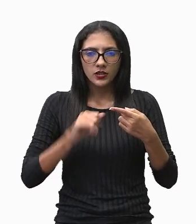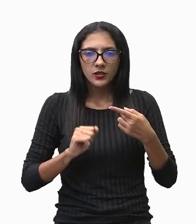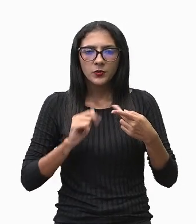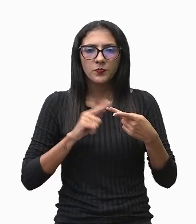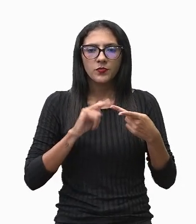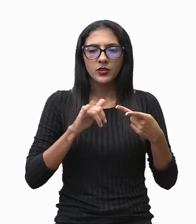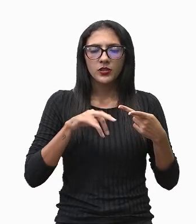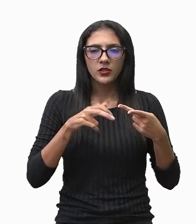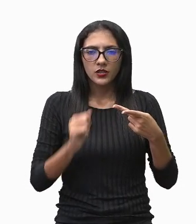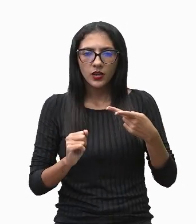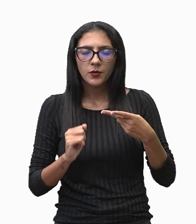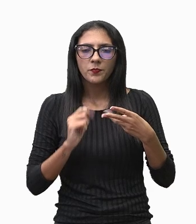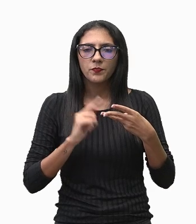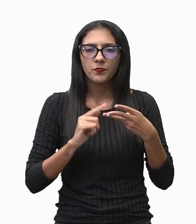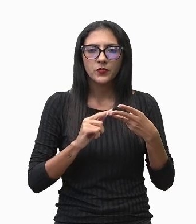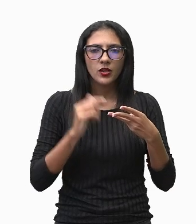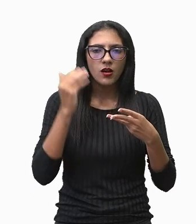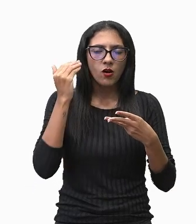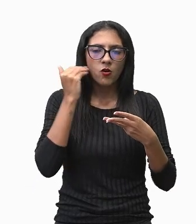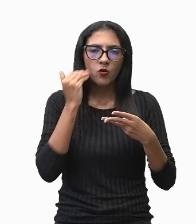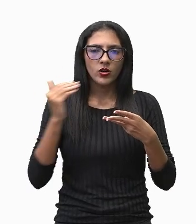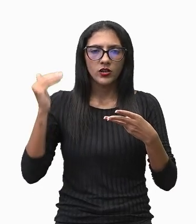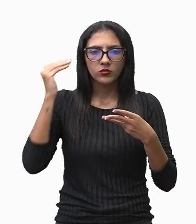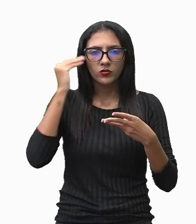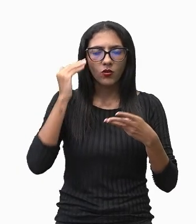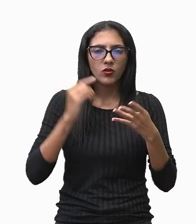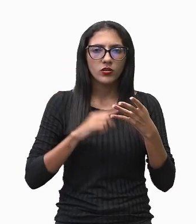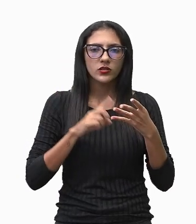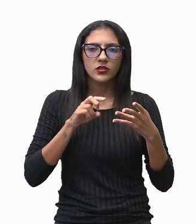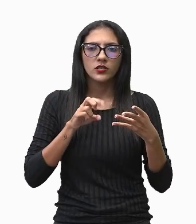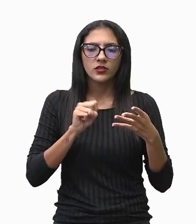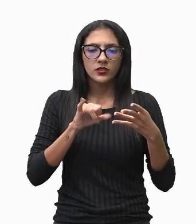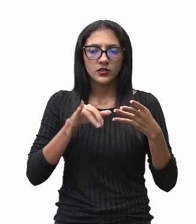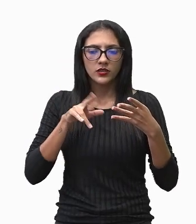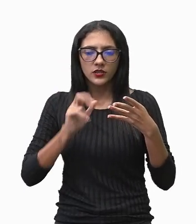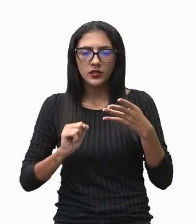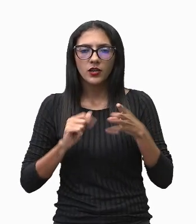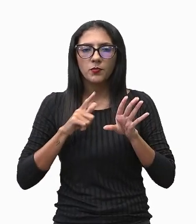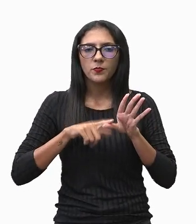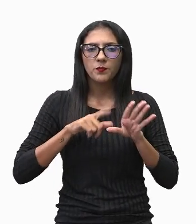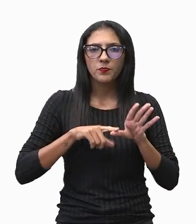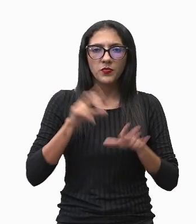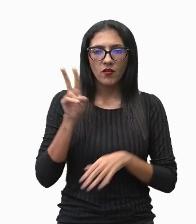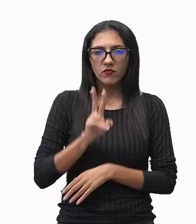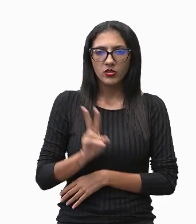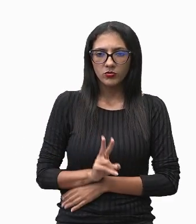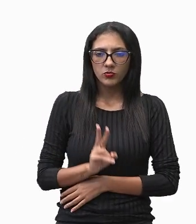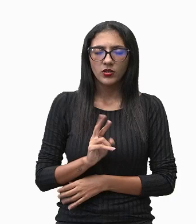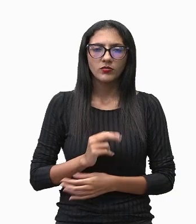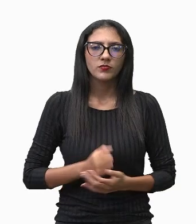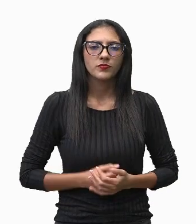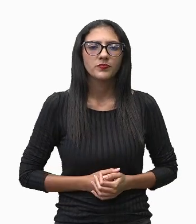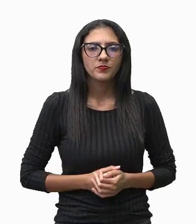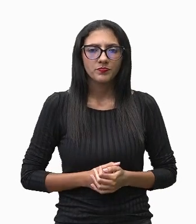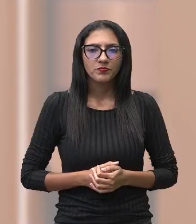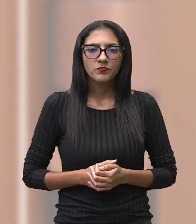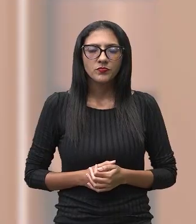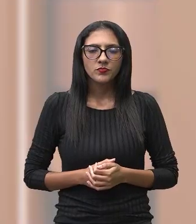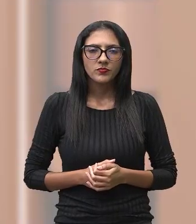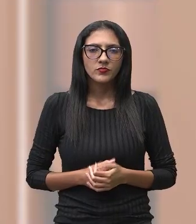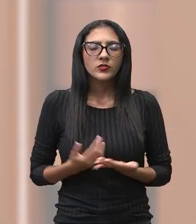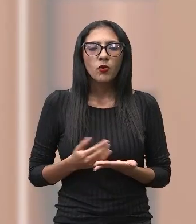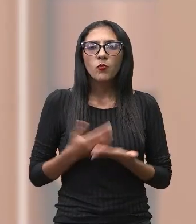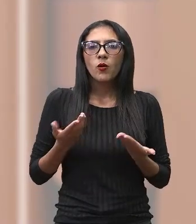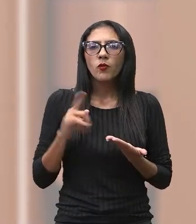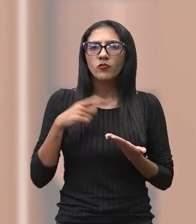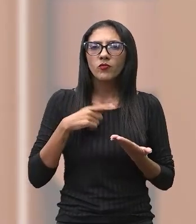a Coreia do Norte, a Síria e também a Venezuela. E aí, uma das primeiras iniciativas de